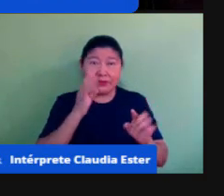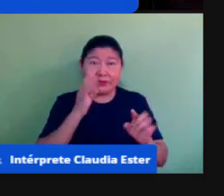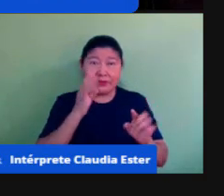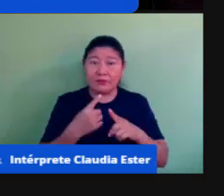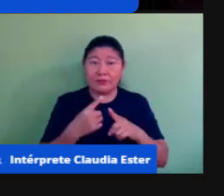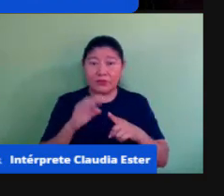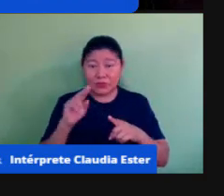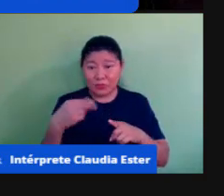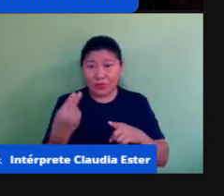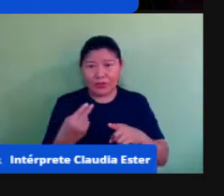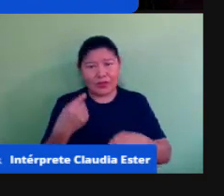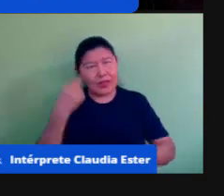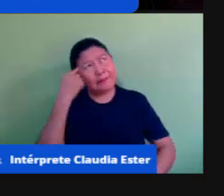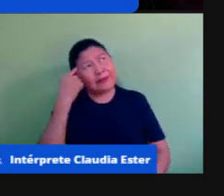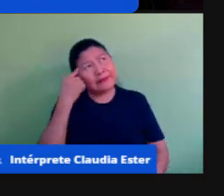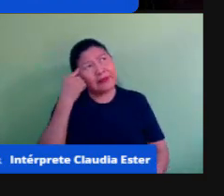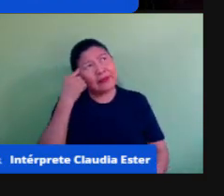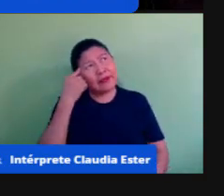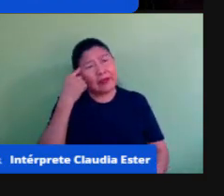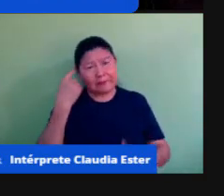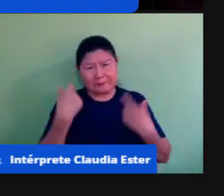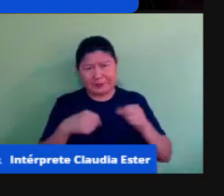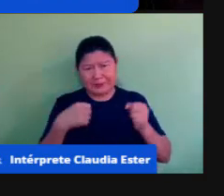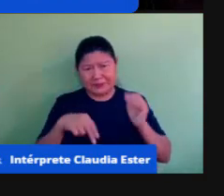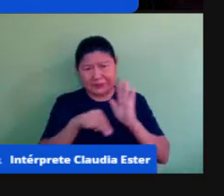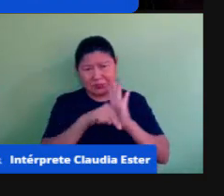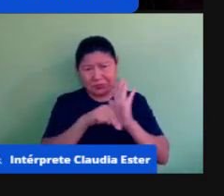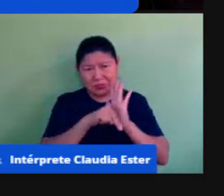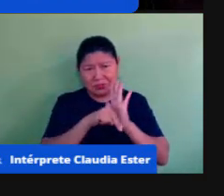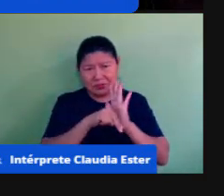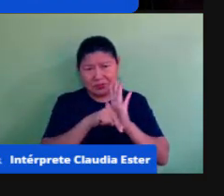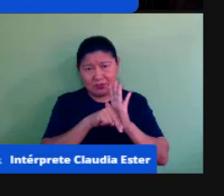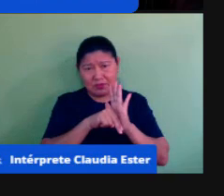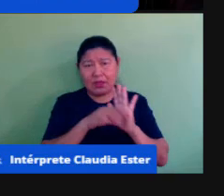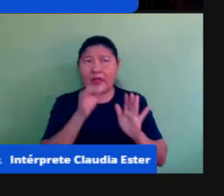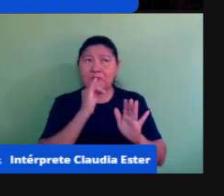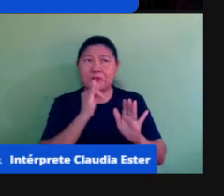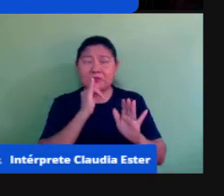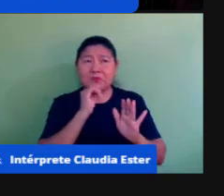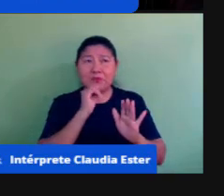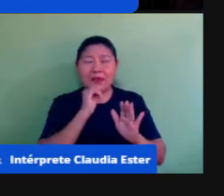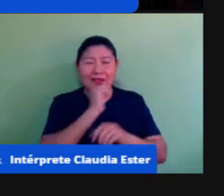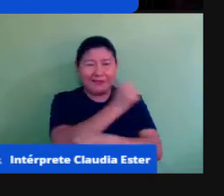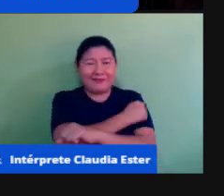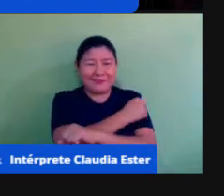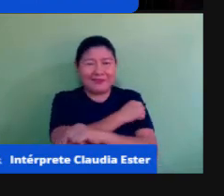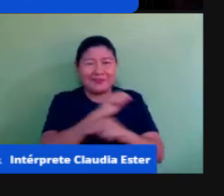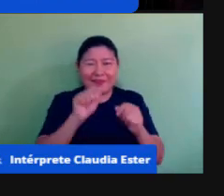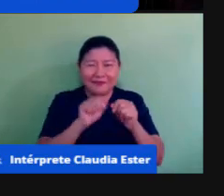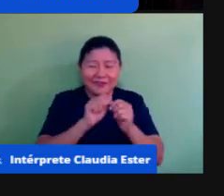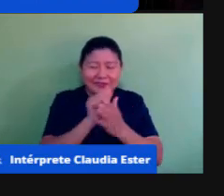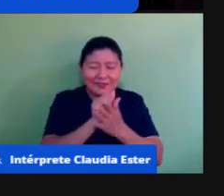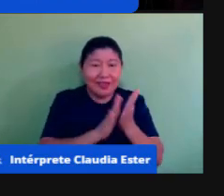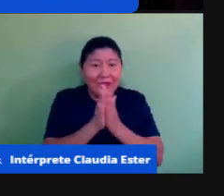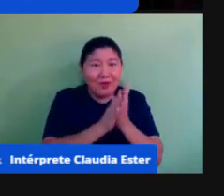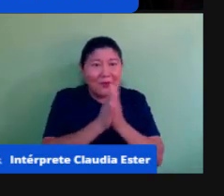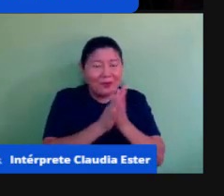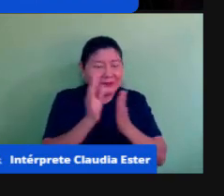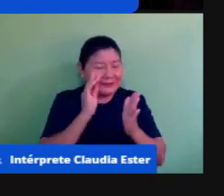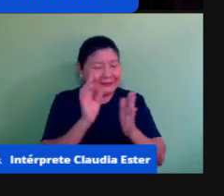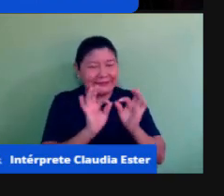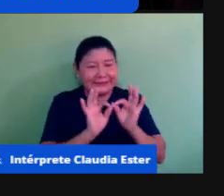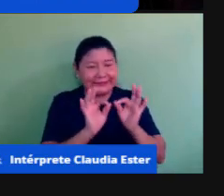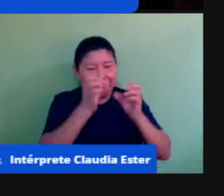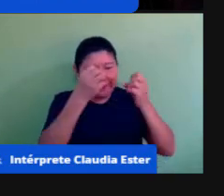à nota? Mas pensa quando o nosso aluno pegar a atividade, desenvolver, ele ver a nota que ele tirou? E assim, como é uma